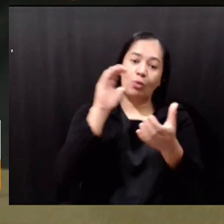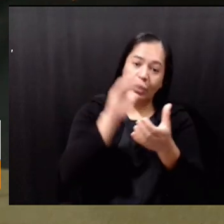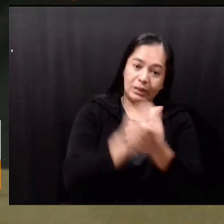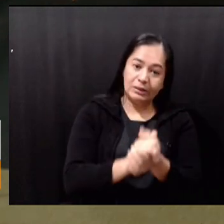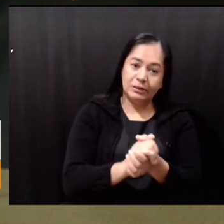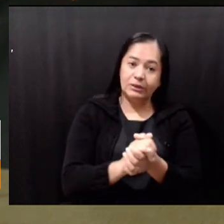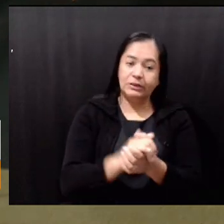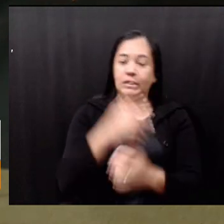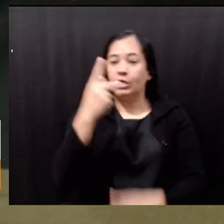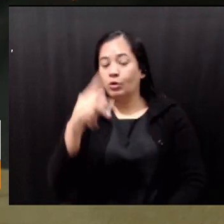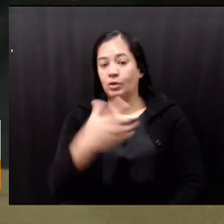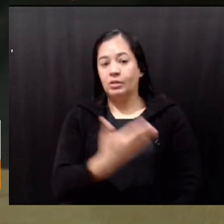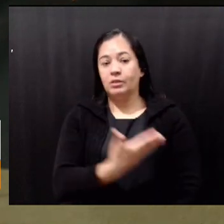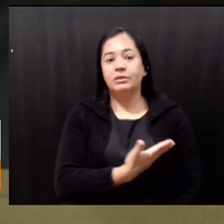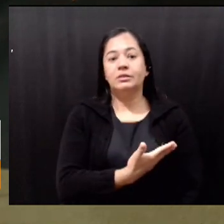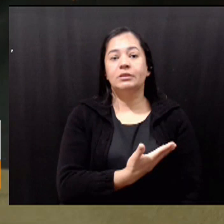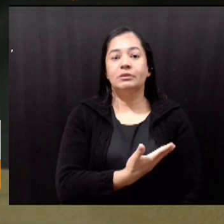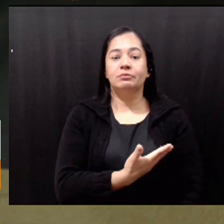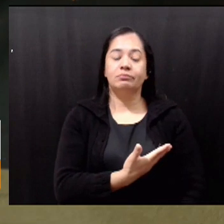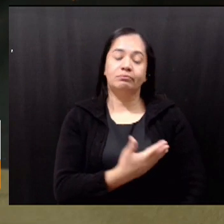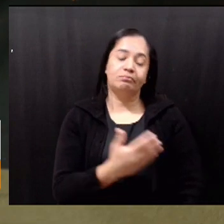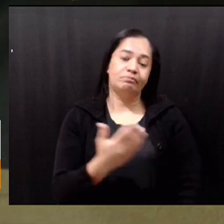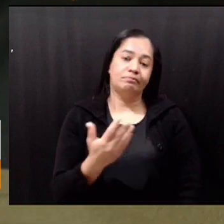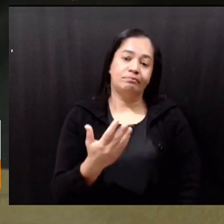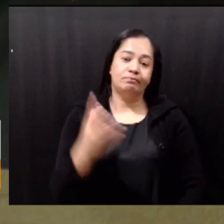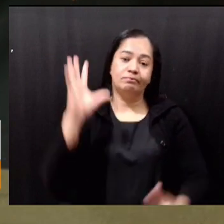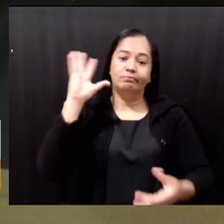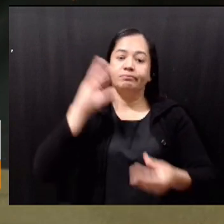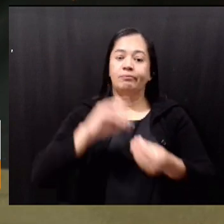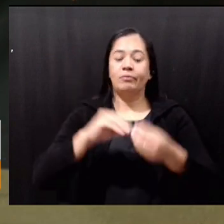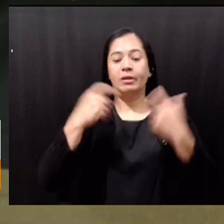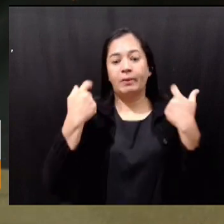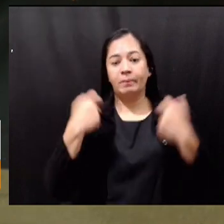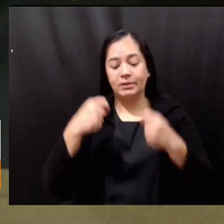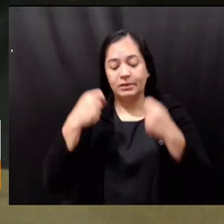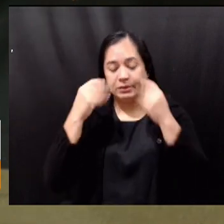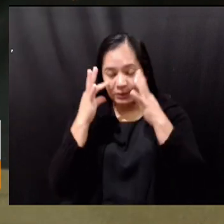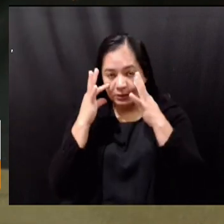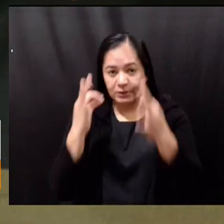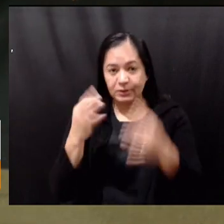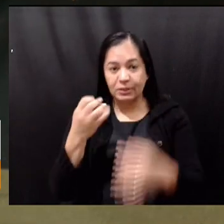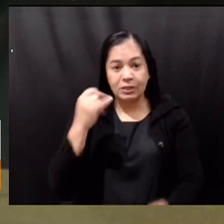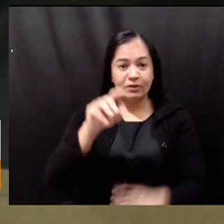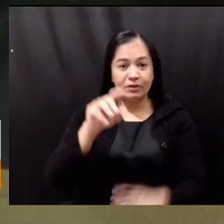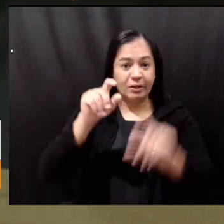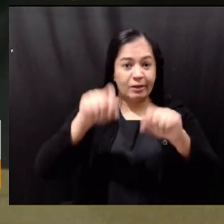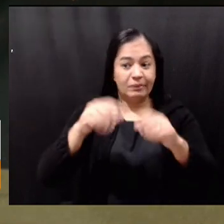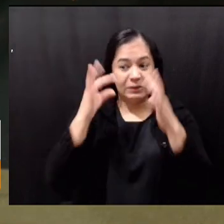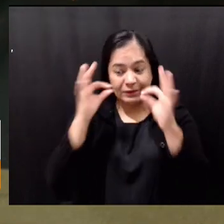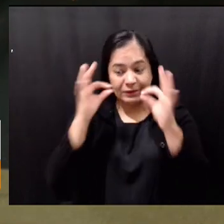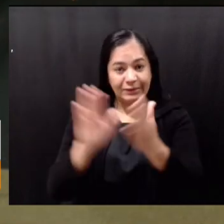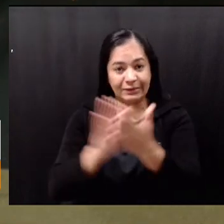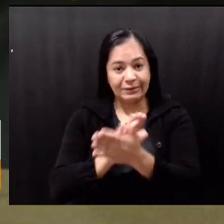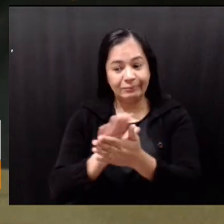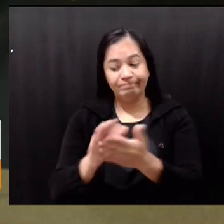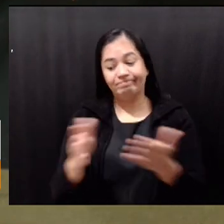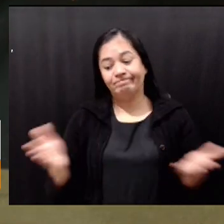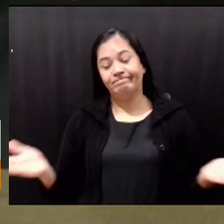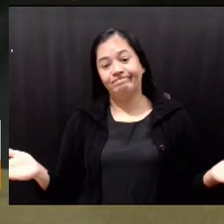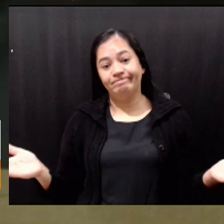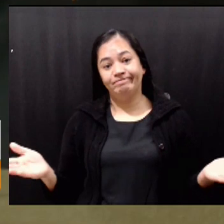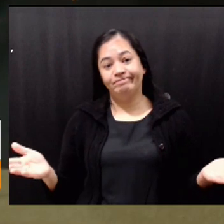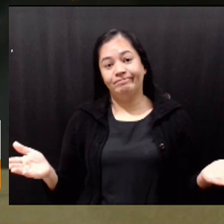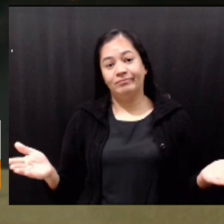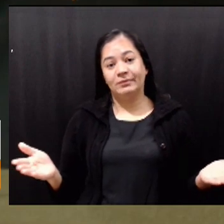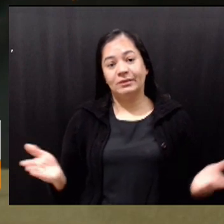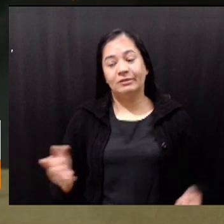seu amigo, enfim, precisa de atenção. Se você não é capaz de dar atenção, aí, olha, vai ficar delicadinha a